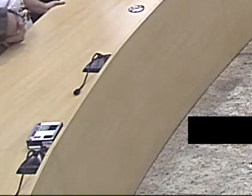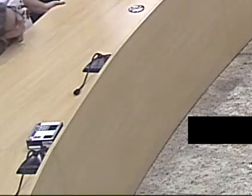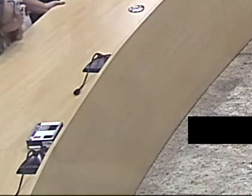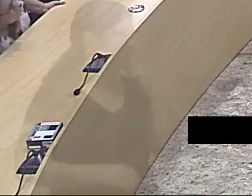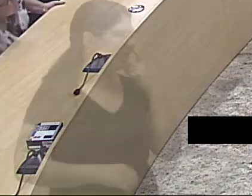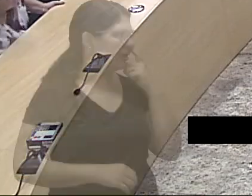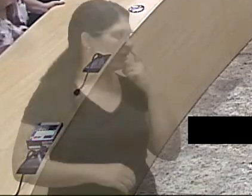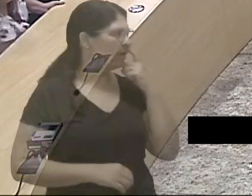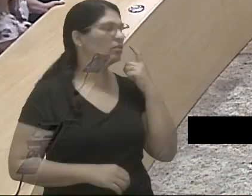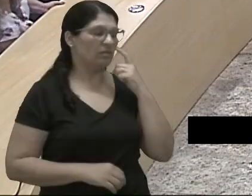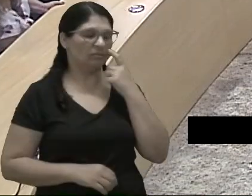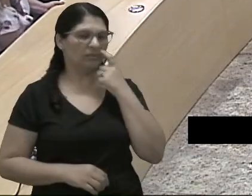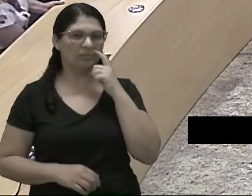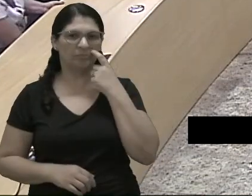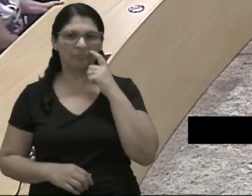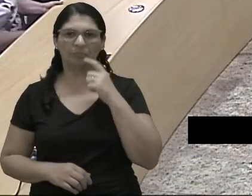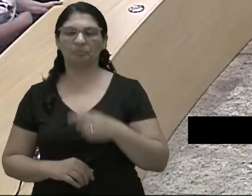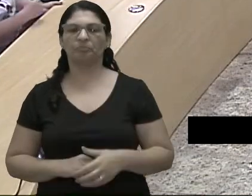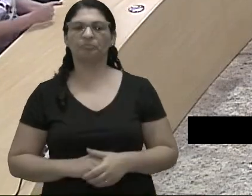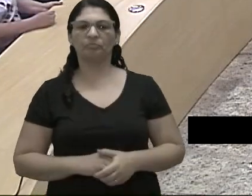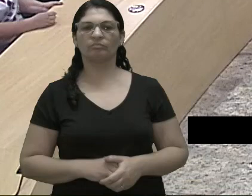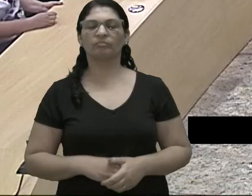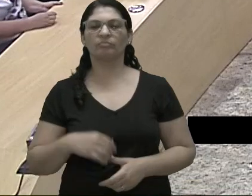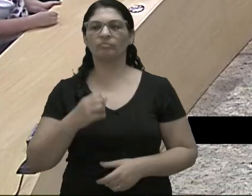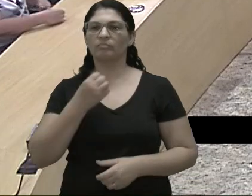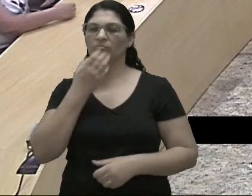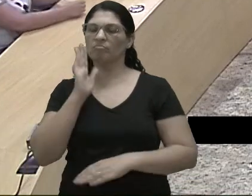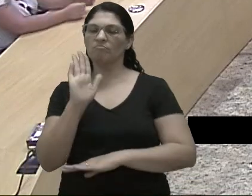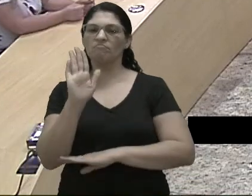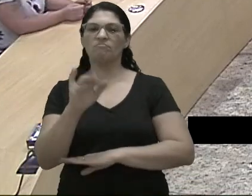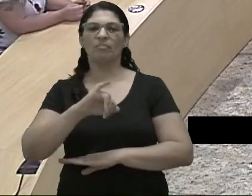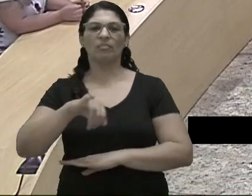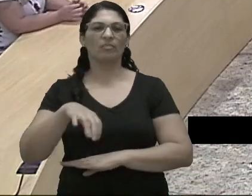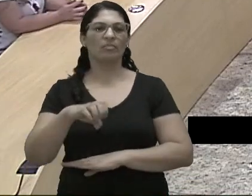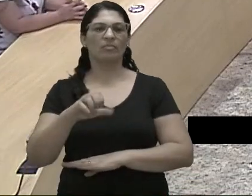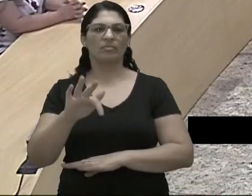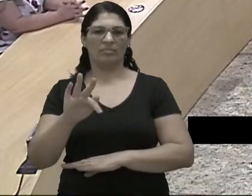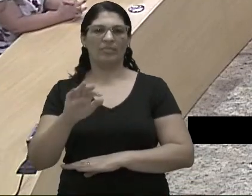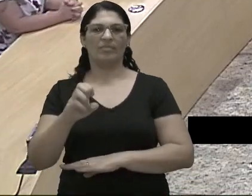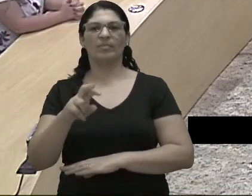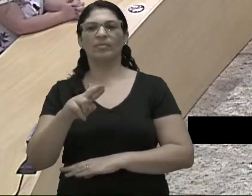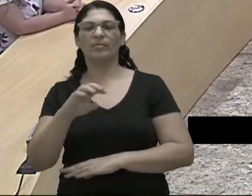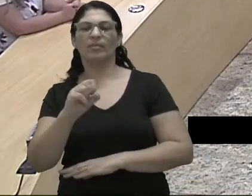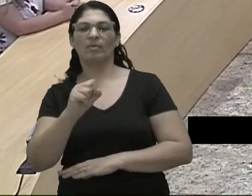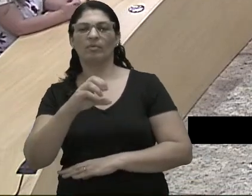Boa tarde, senhor Jefferson. O senhor pode falar no microfone aí, por favor.